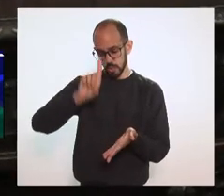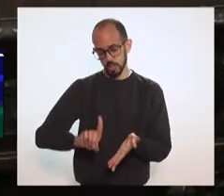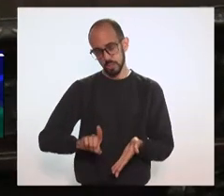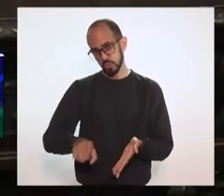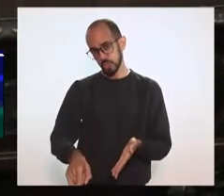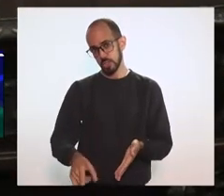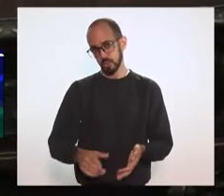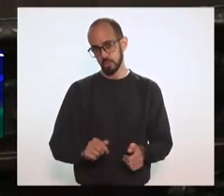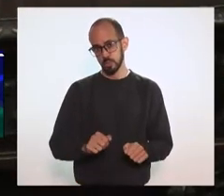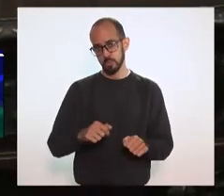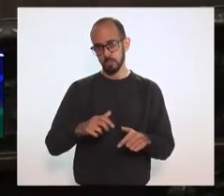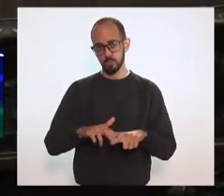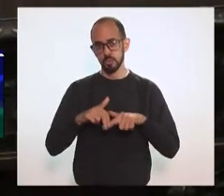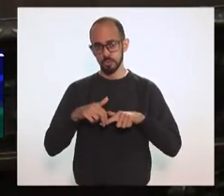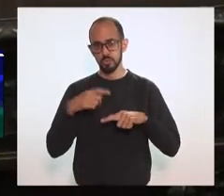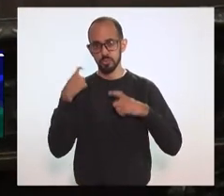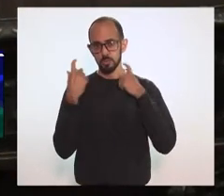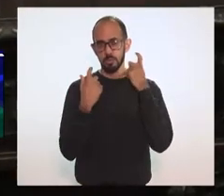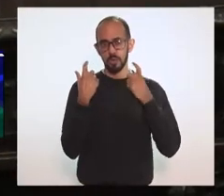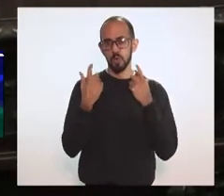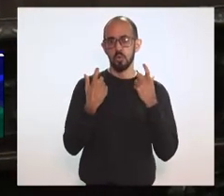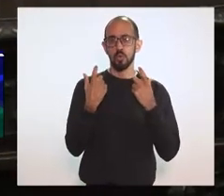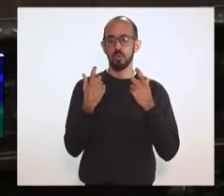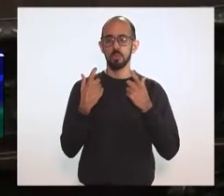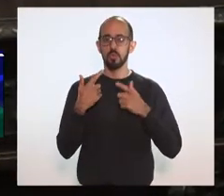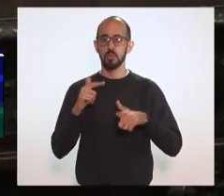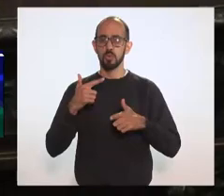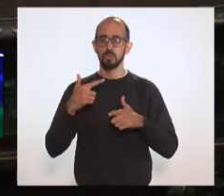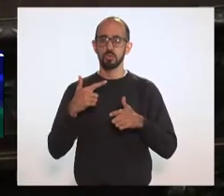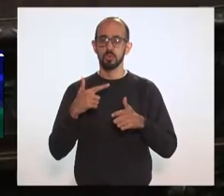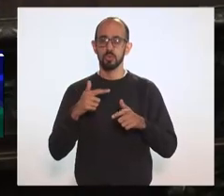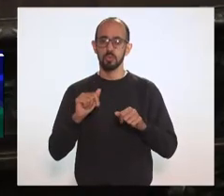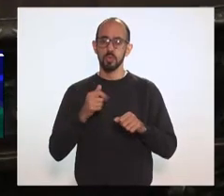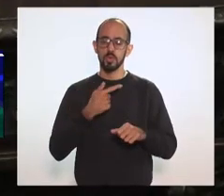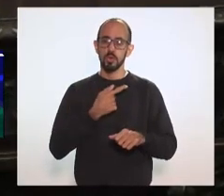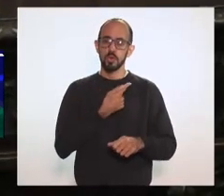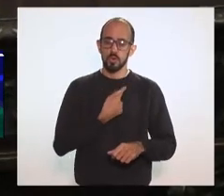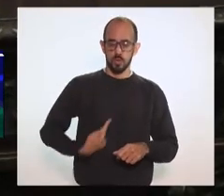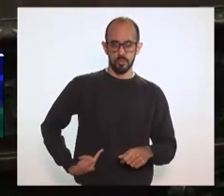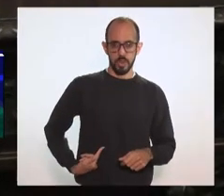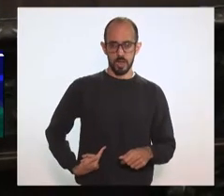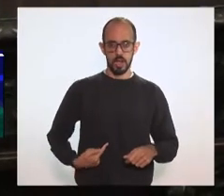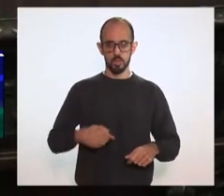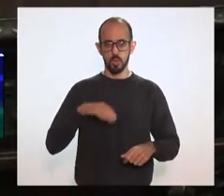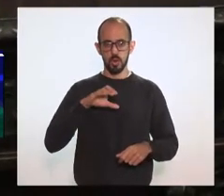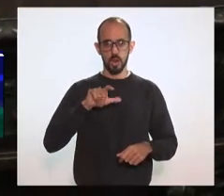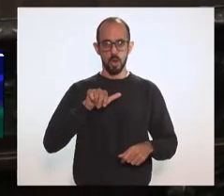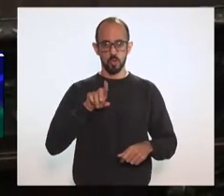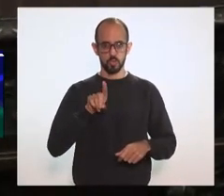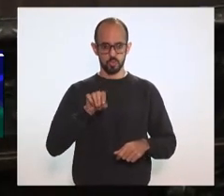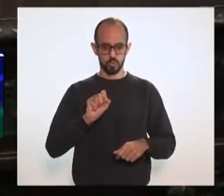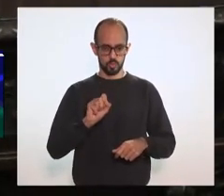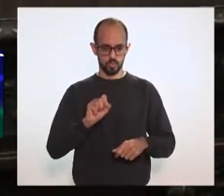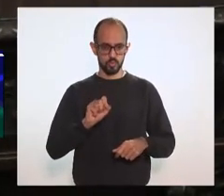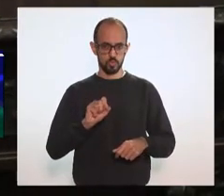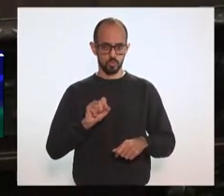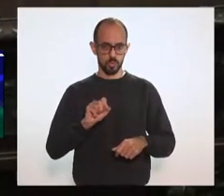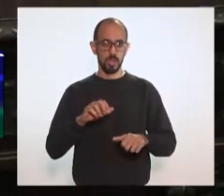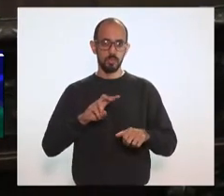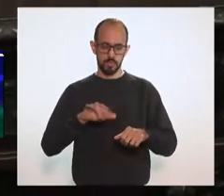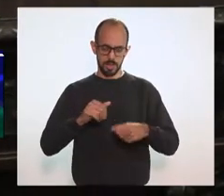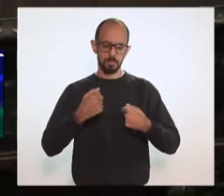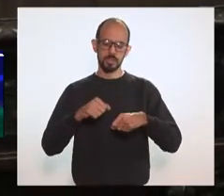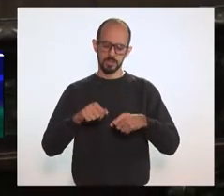me preocupo com a situação do governador Cláudio Castro. Ele vai precisar fazer uma